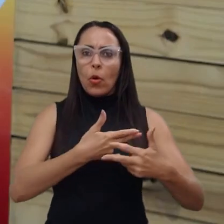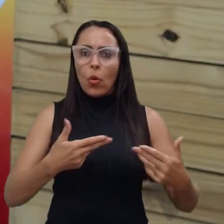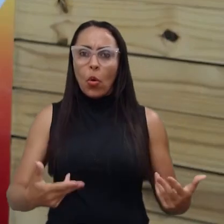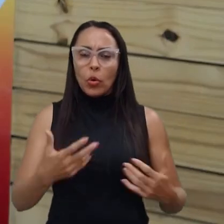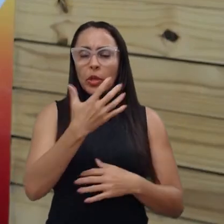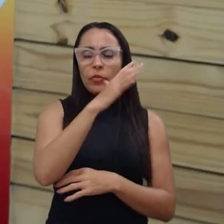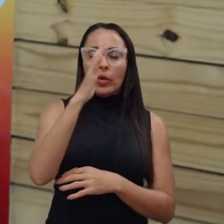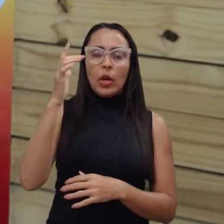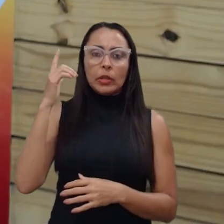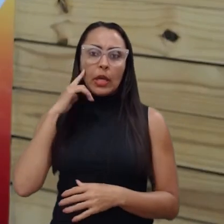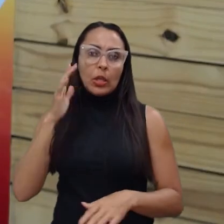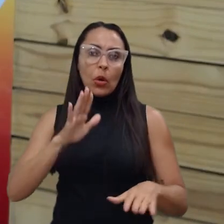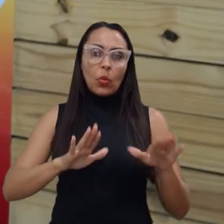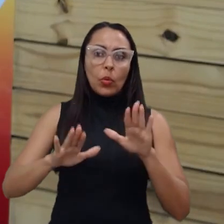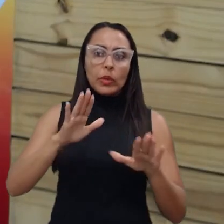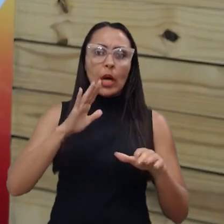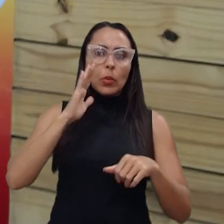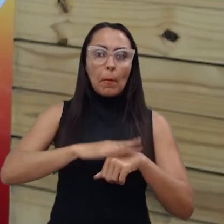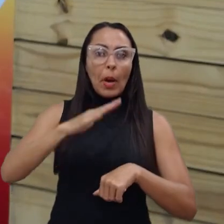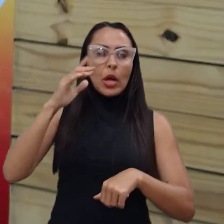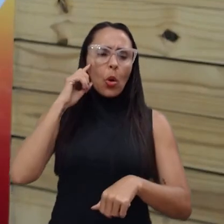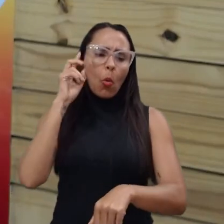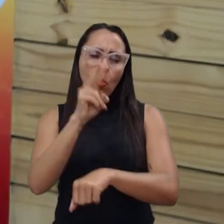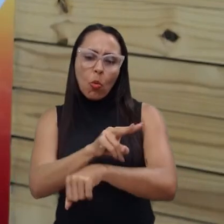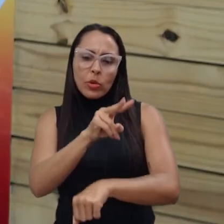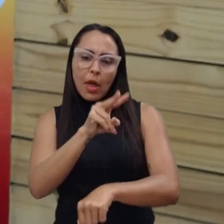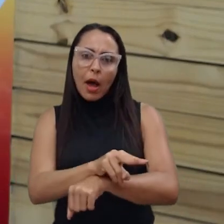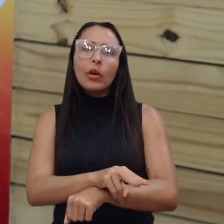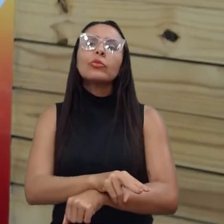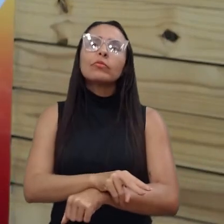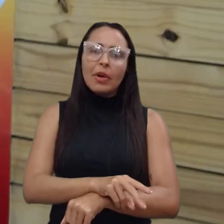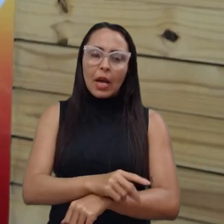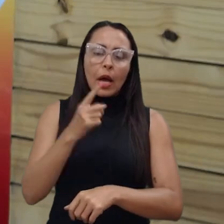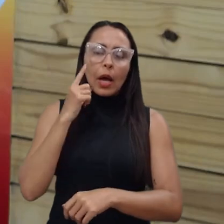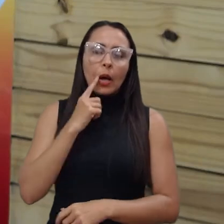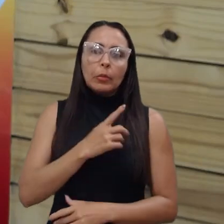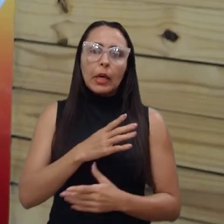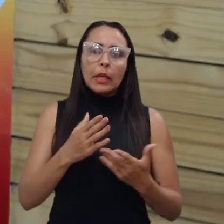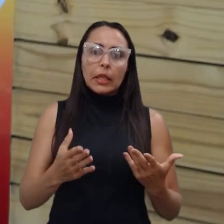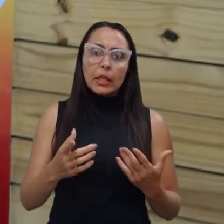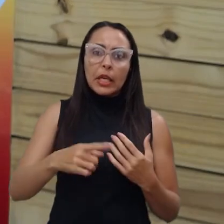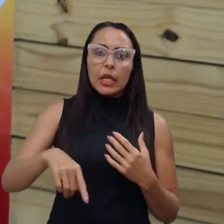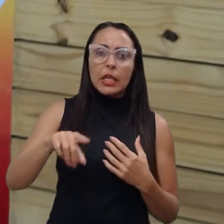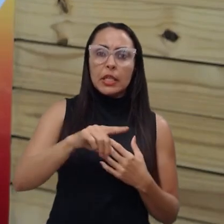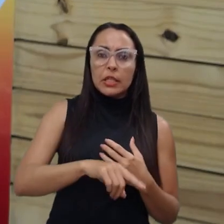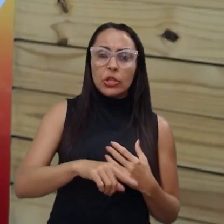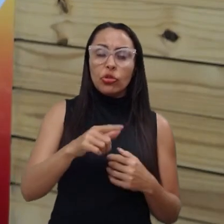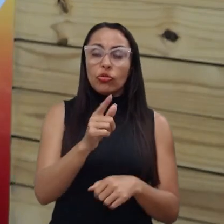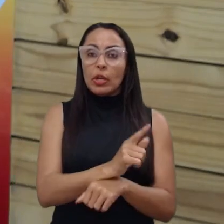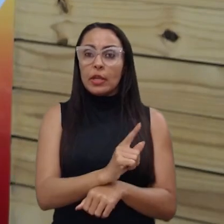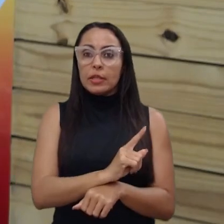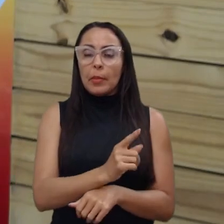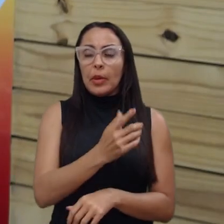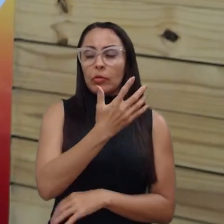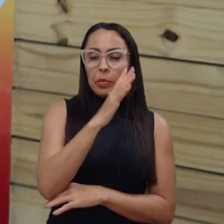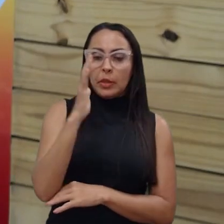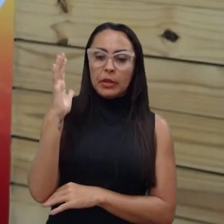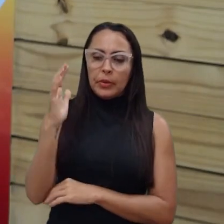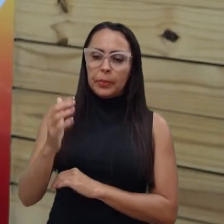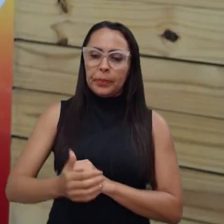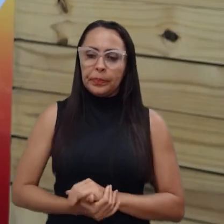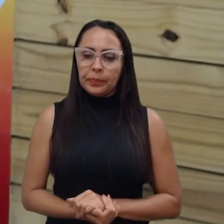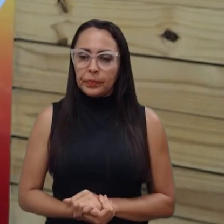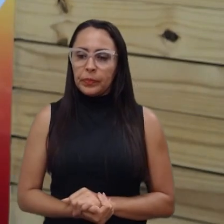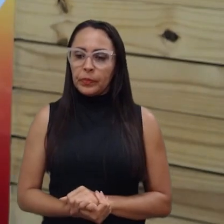cuidado maior em relação às atitudes a serem tomadas para esse gerenciamento ambiental. Então,